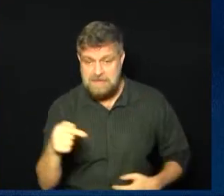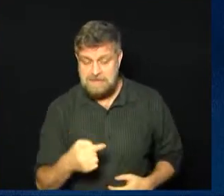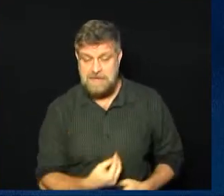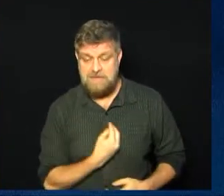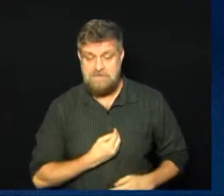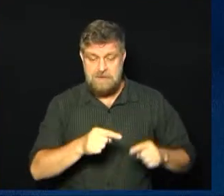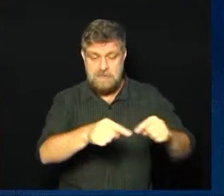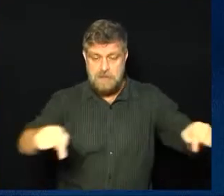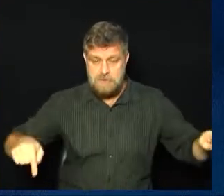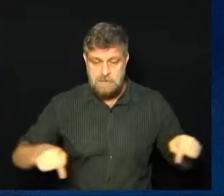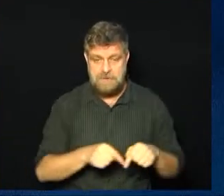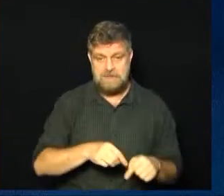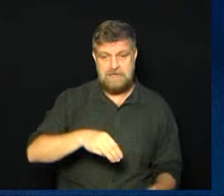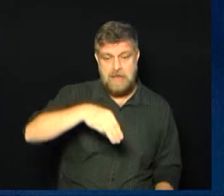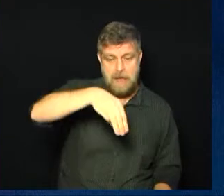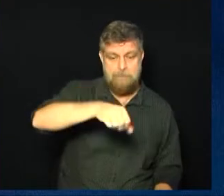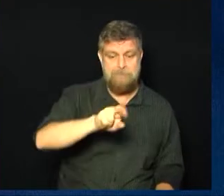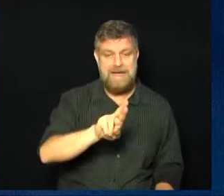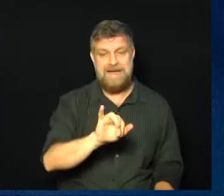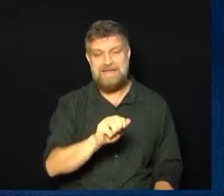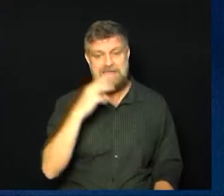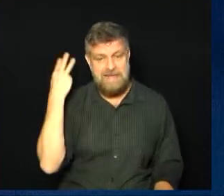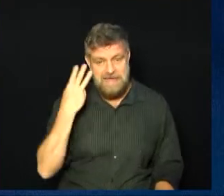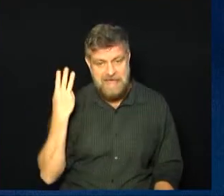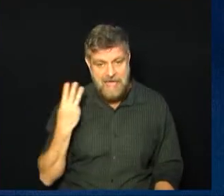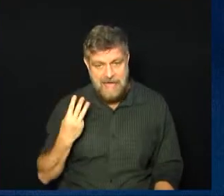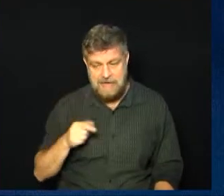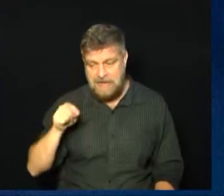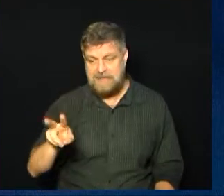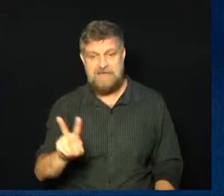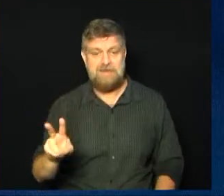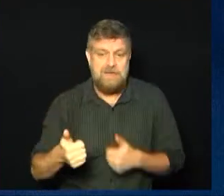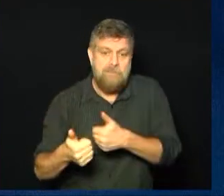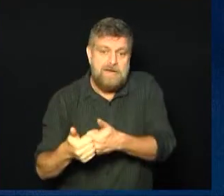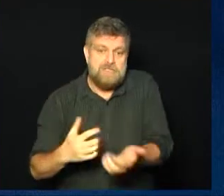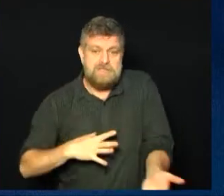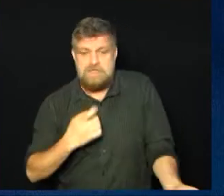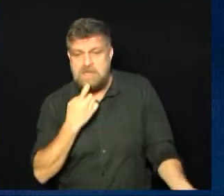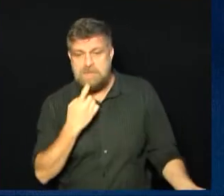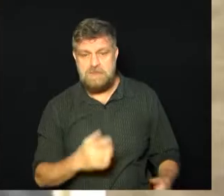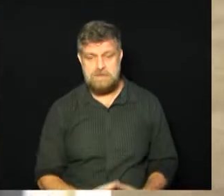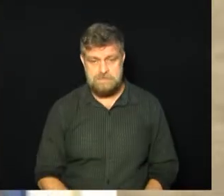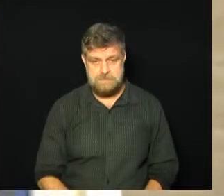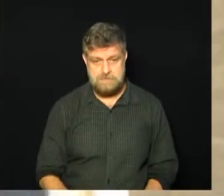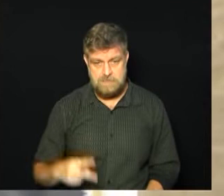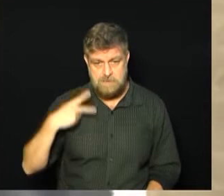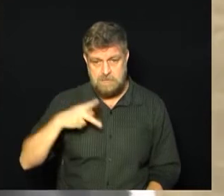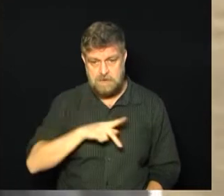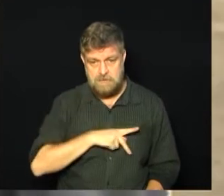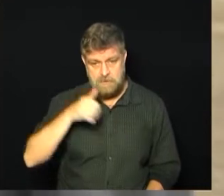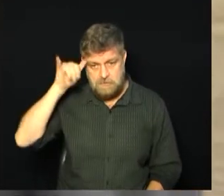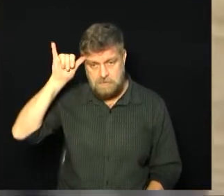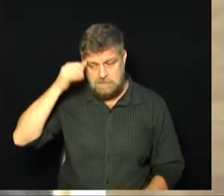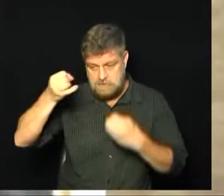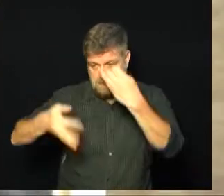no acampamento Marielle Vive, em Valinhos, aqui do lado de Campinas. O vereador Paulo Búfalo